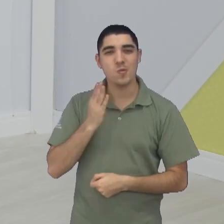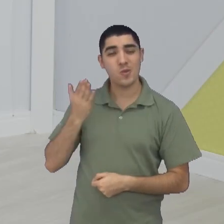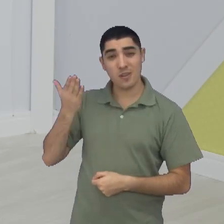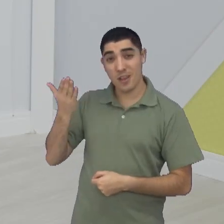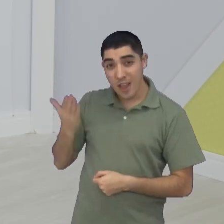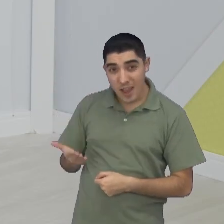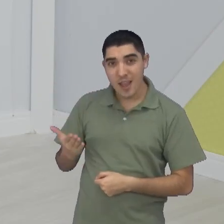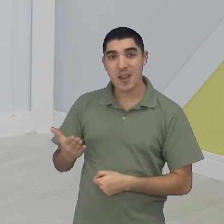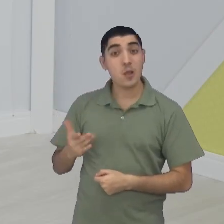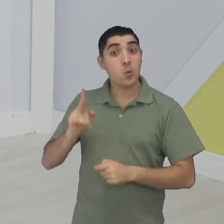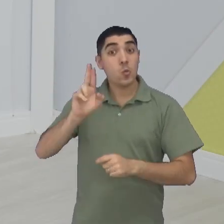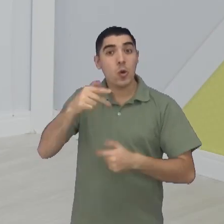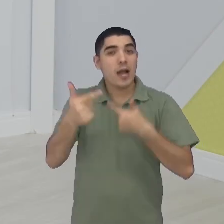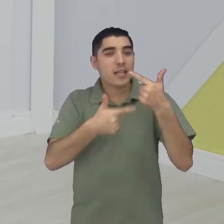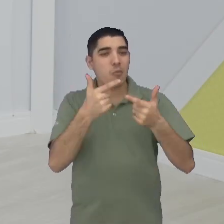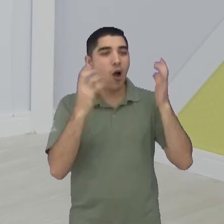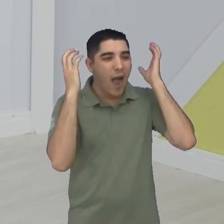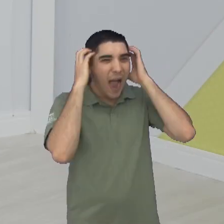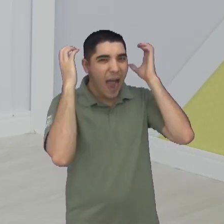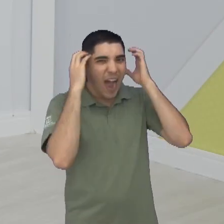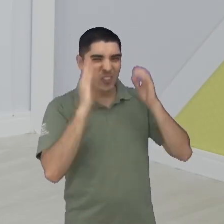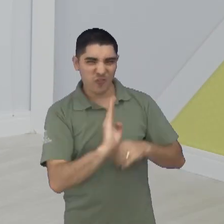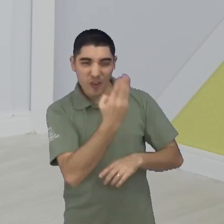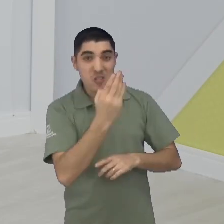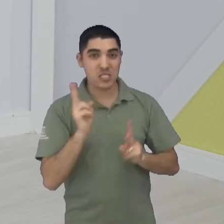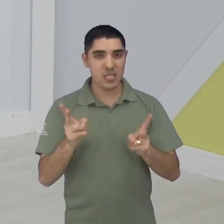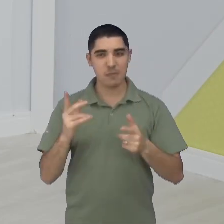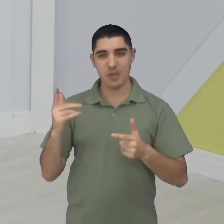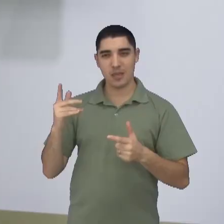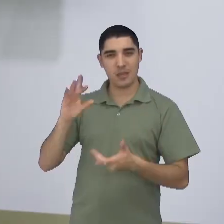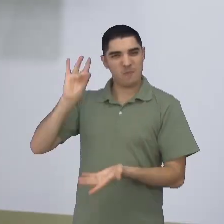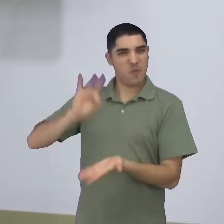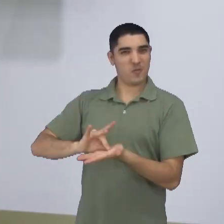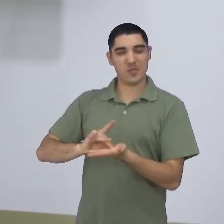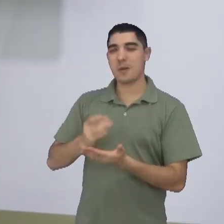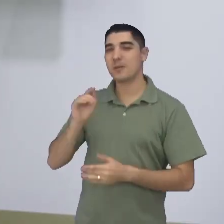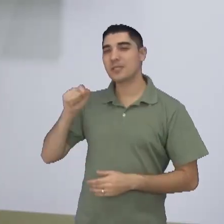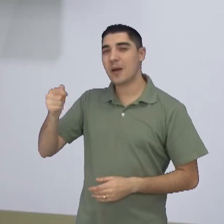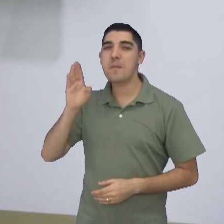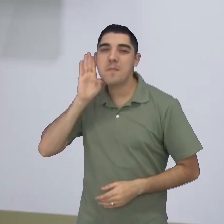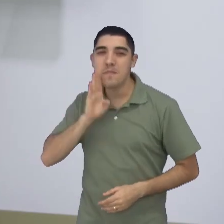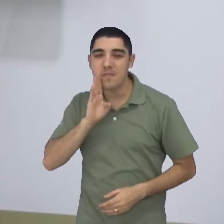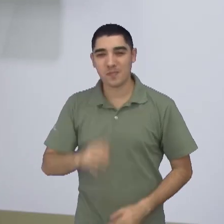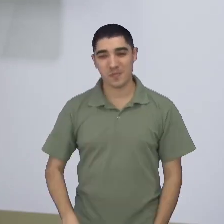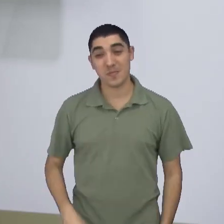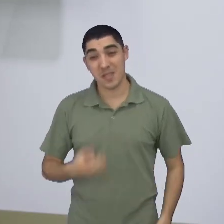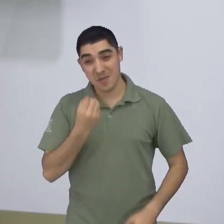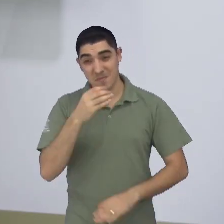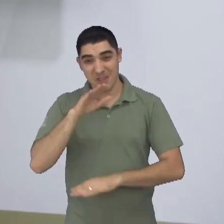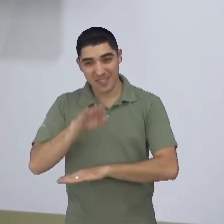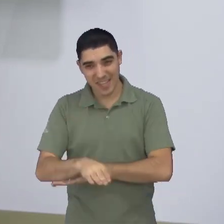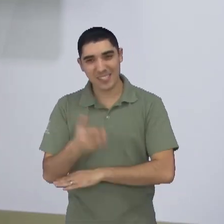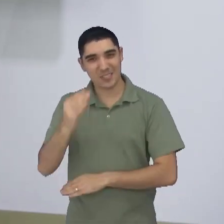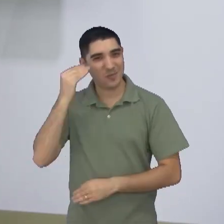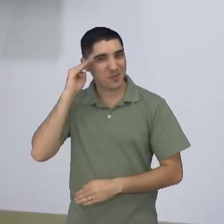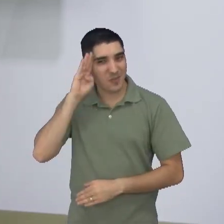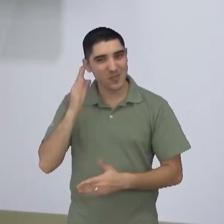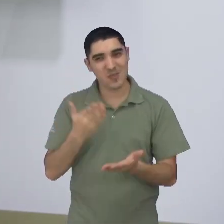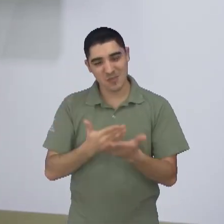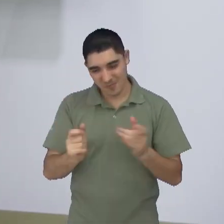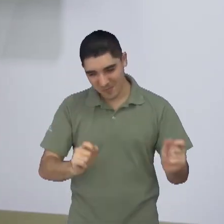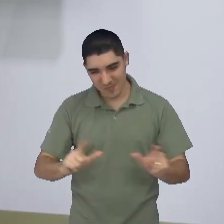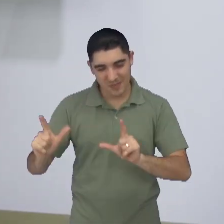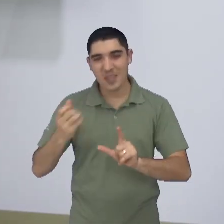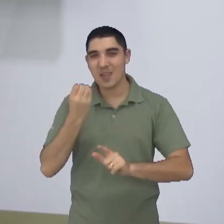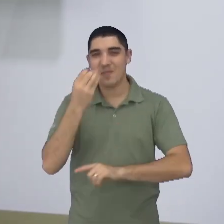trabalhou em uma rádio pirata, o nosso querido Paulo Ricardo. Boa tarde, Paulo. Boa tarde, Bruno. Estamos no ar. Primeiramente,